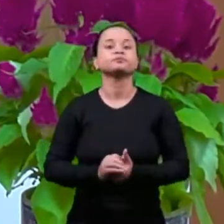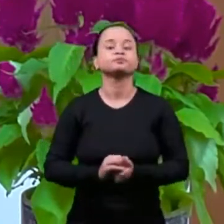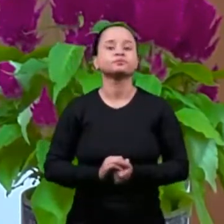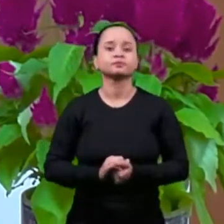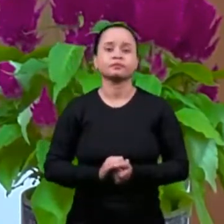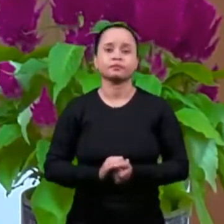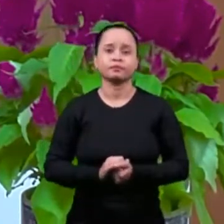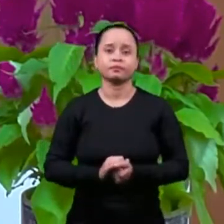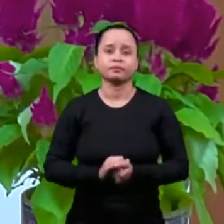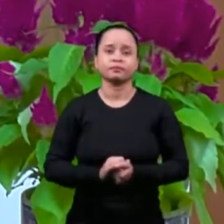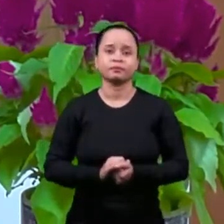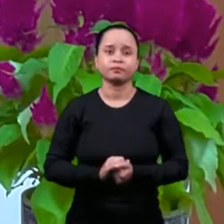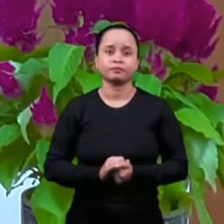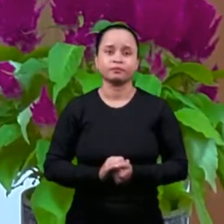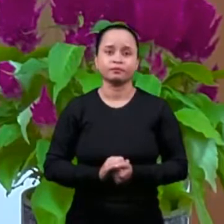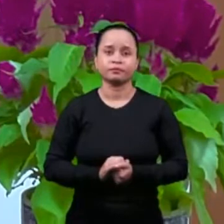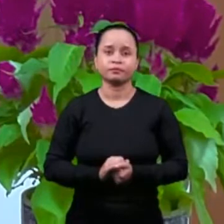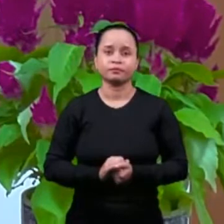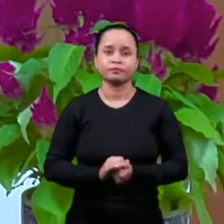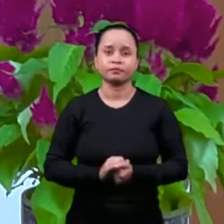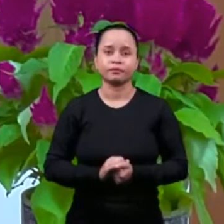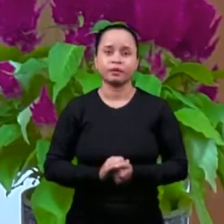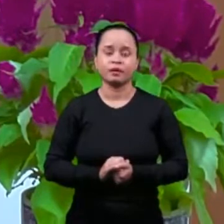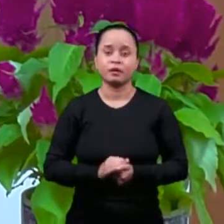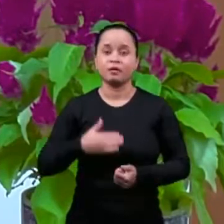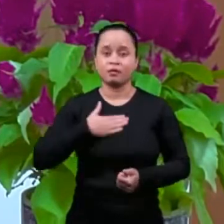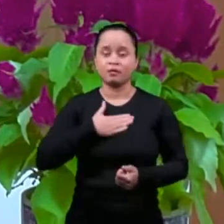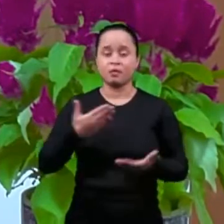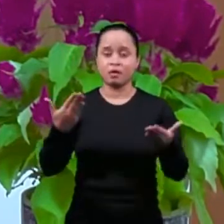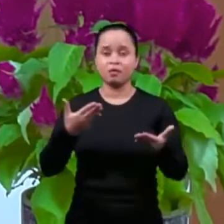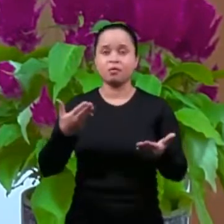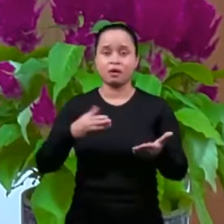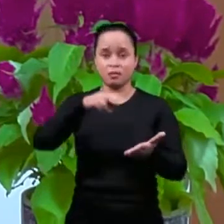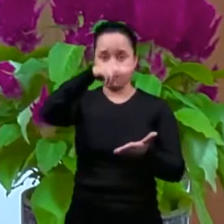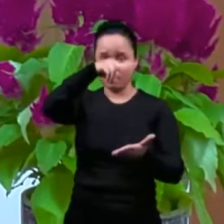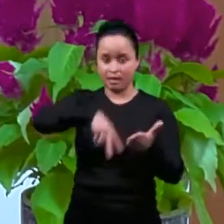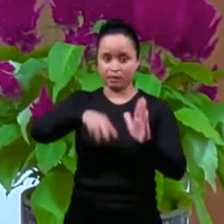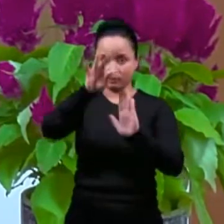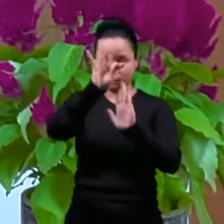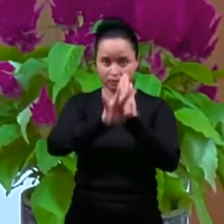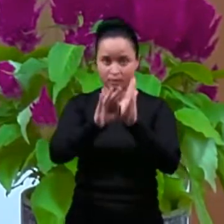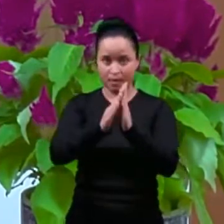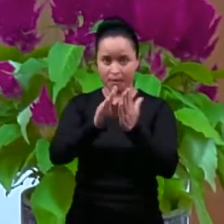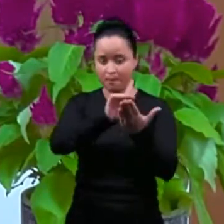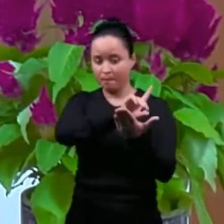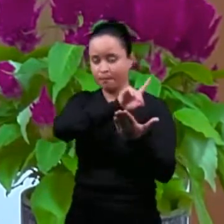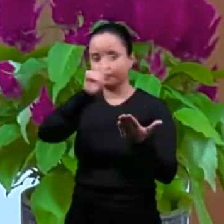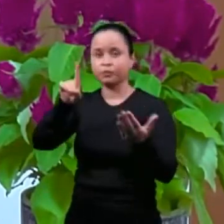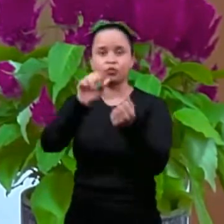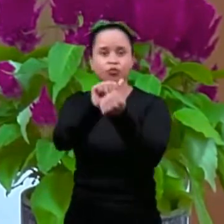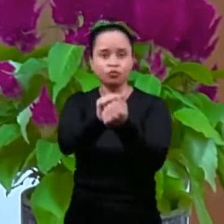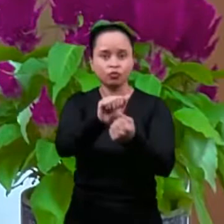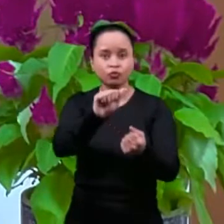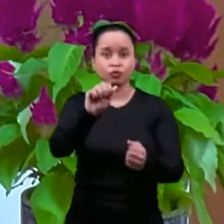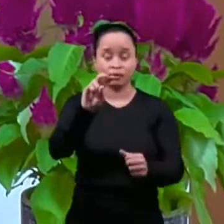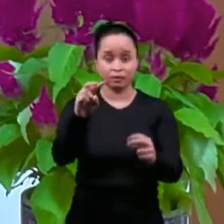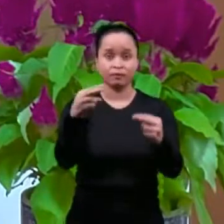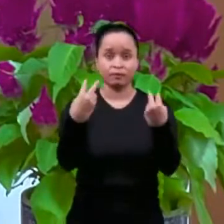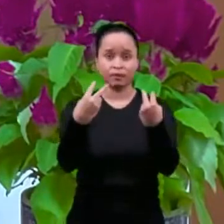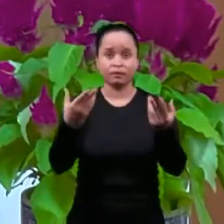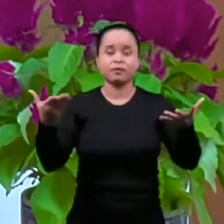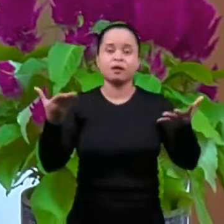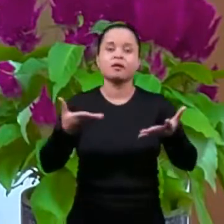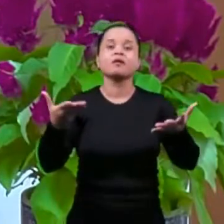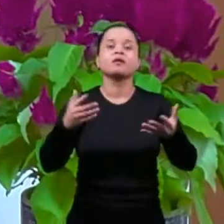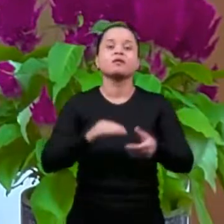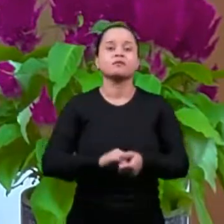Nós gostaríamos de ler um texto da Palavra de Deus, juntamente com todos aqueles que nos acompanham nessa hora,